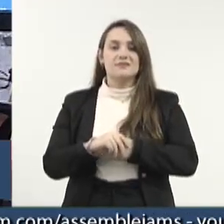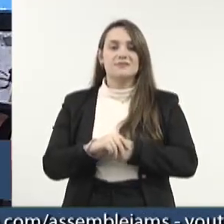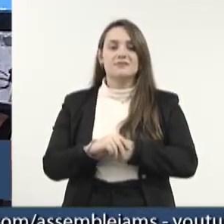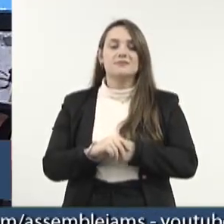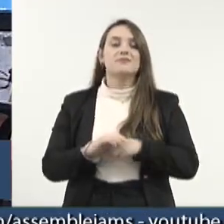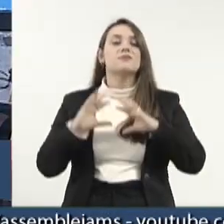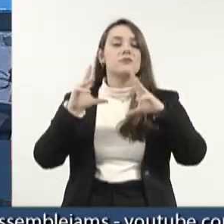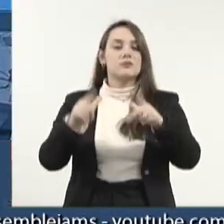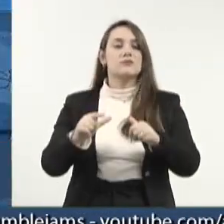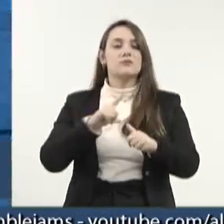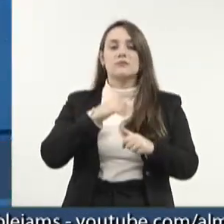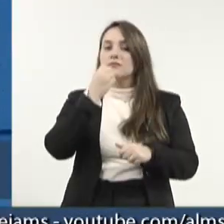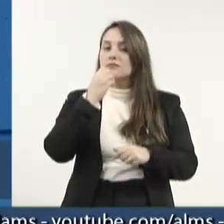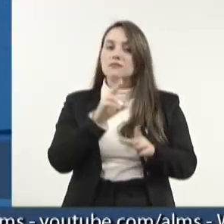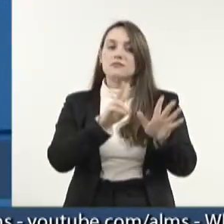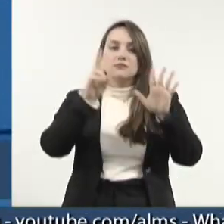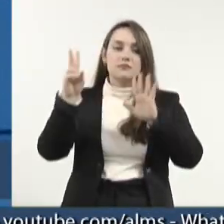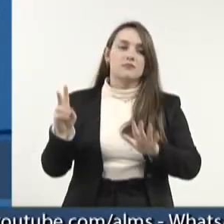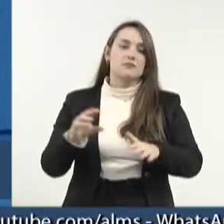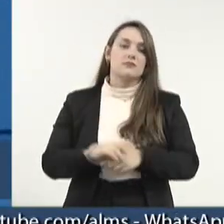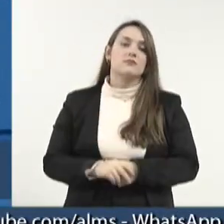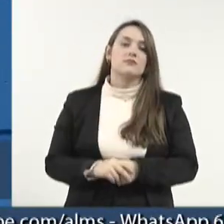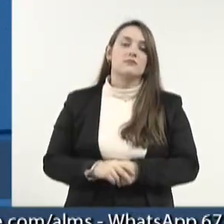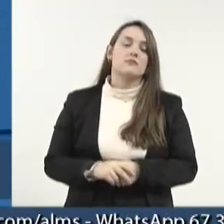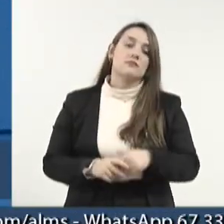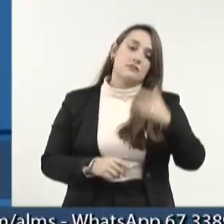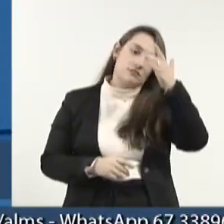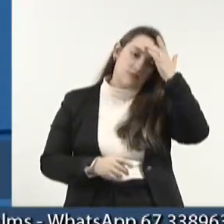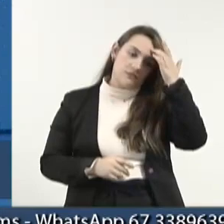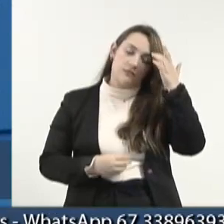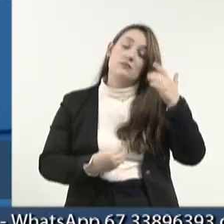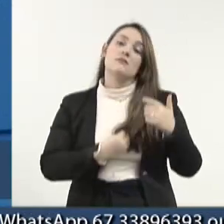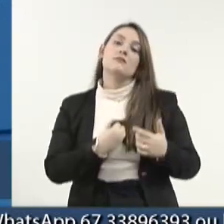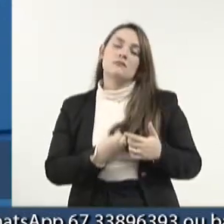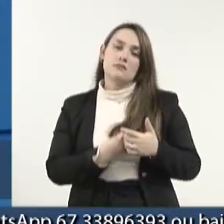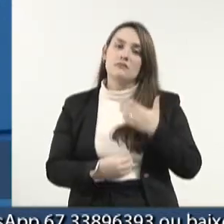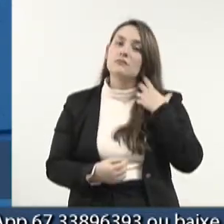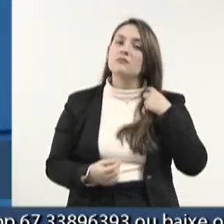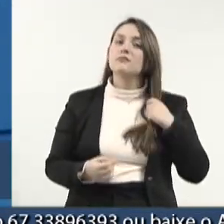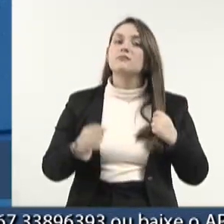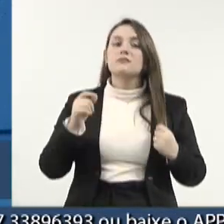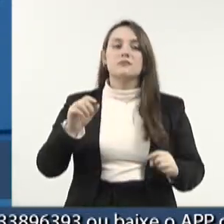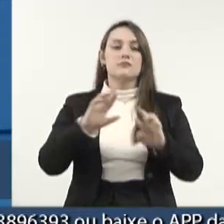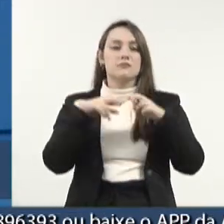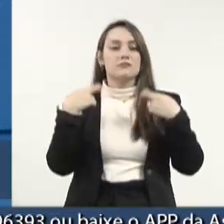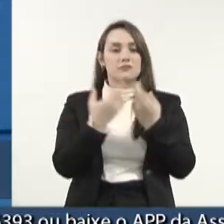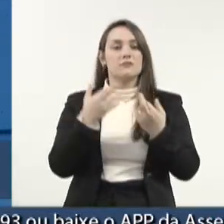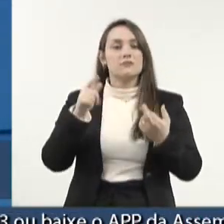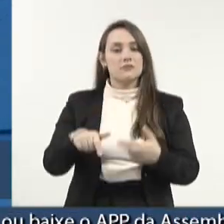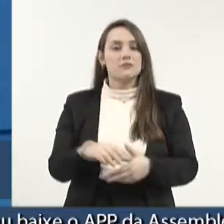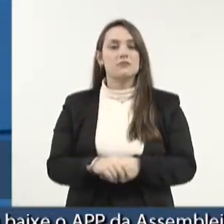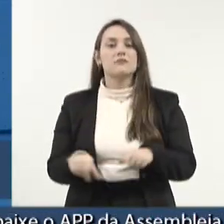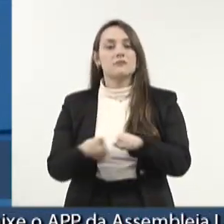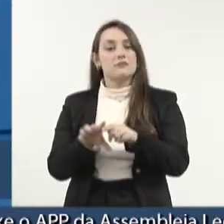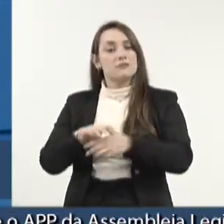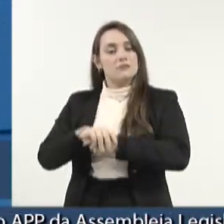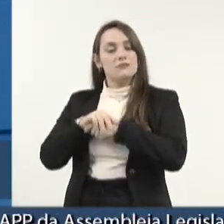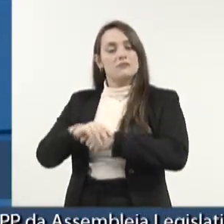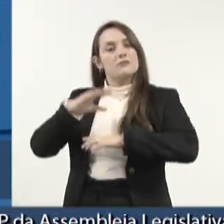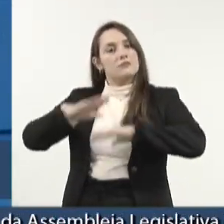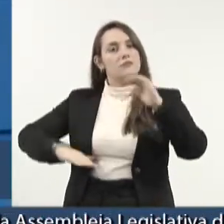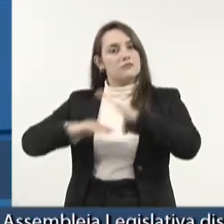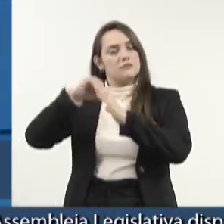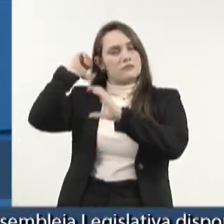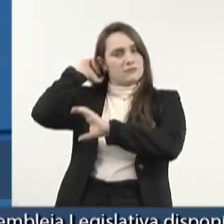a todos aqueles que nos prestigiam participando e acompanhando a nossa sessão, cumprimento a imprensa e toda a